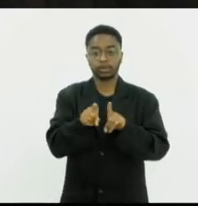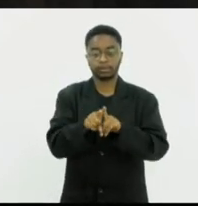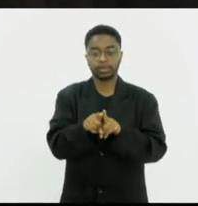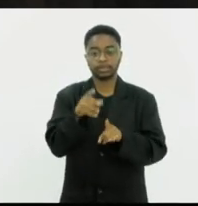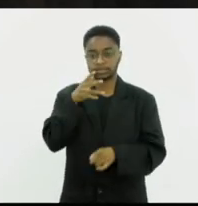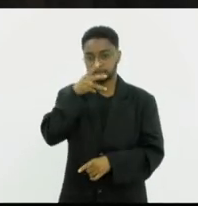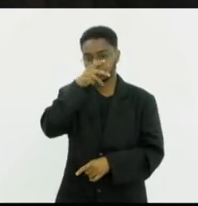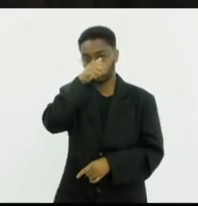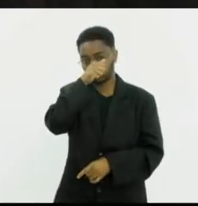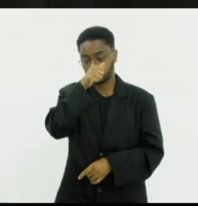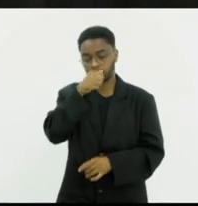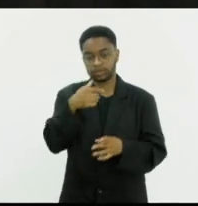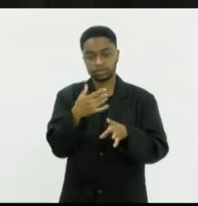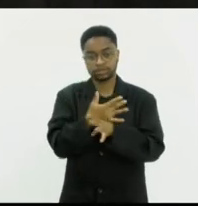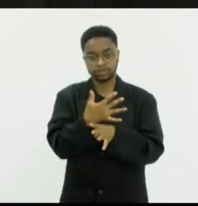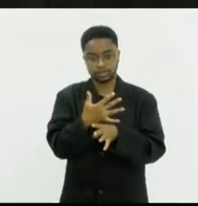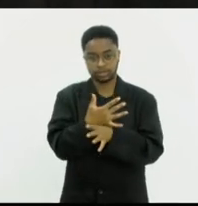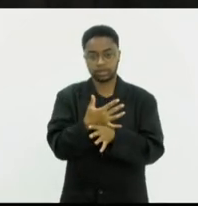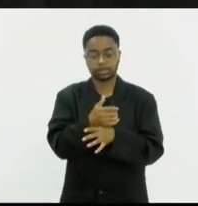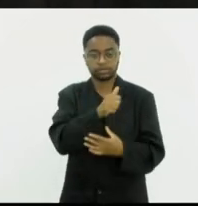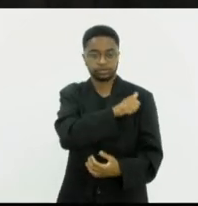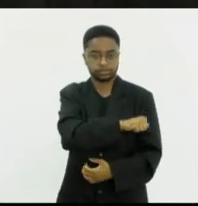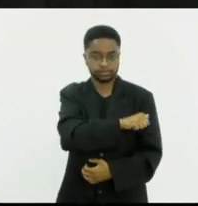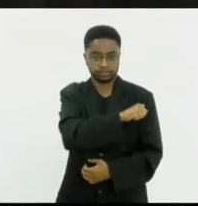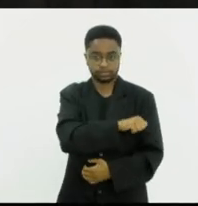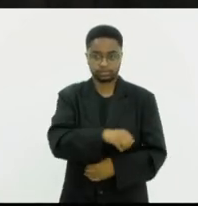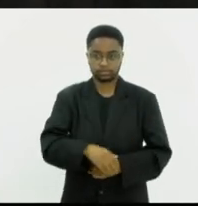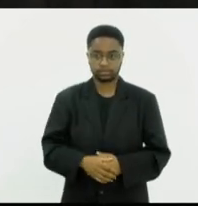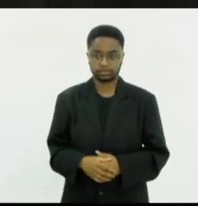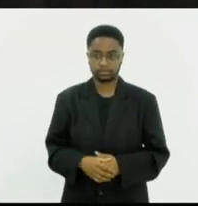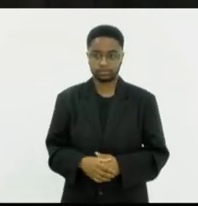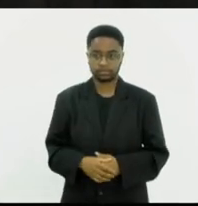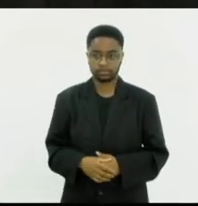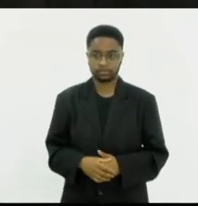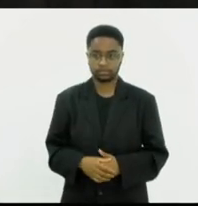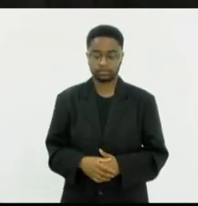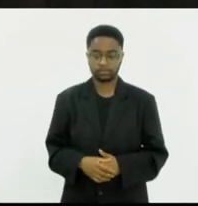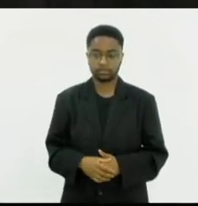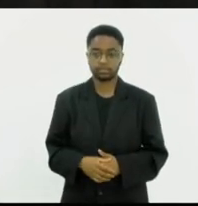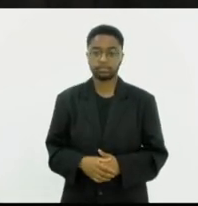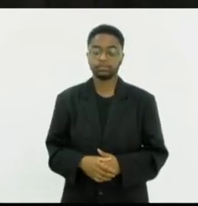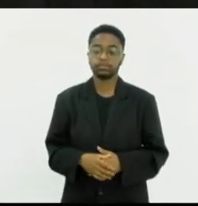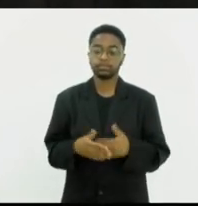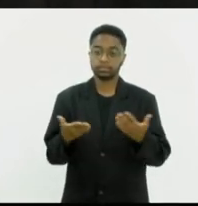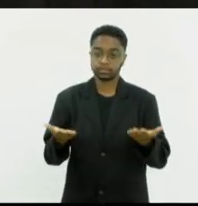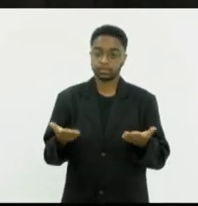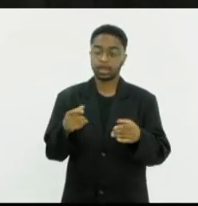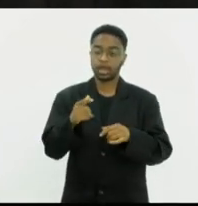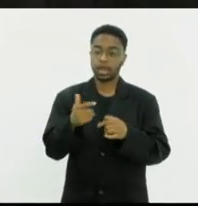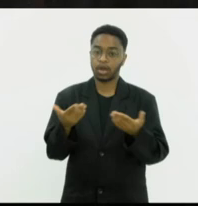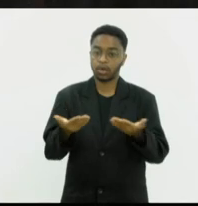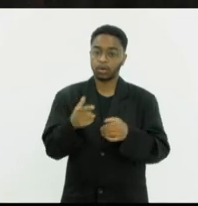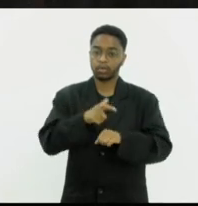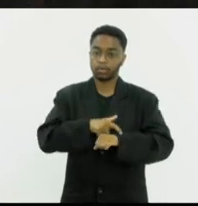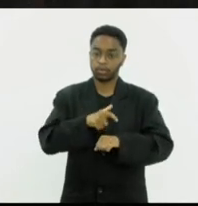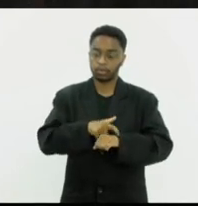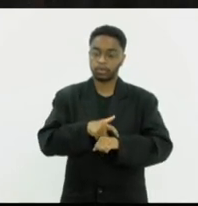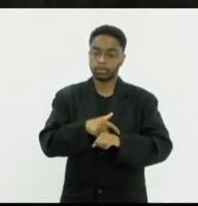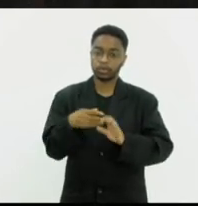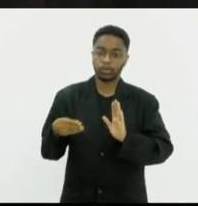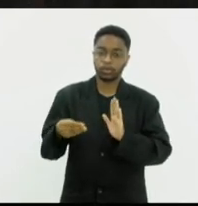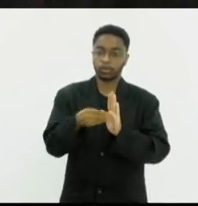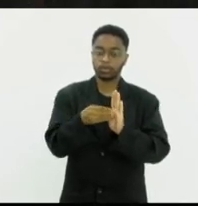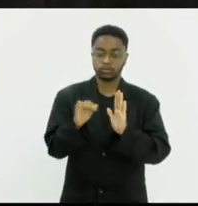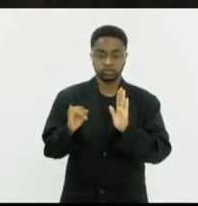salvou a cidade do Rio de Janeiro. Agora é hora dele colocar que o juro não pode